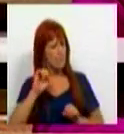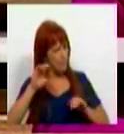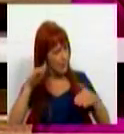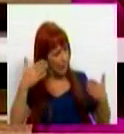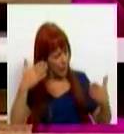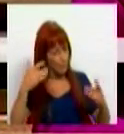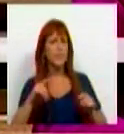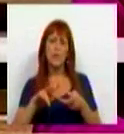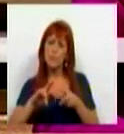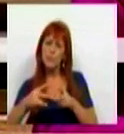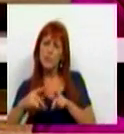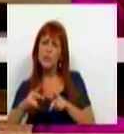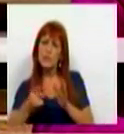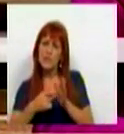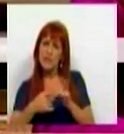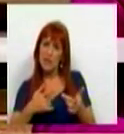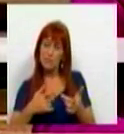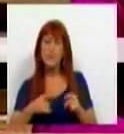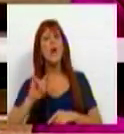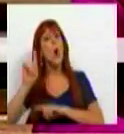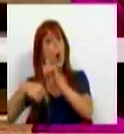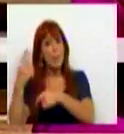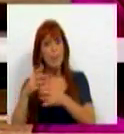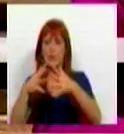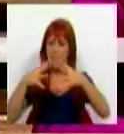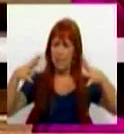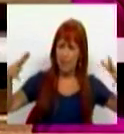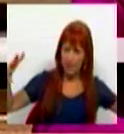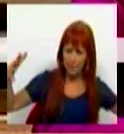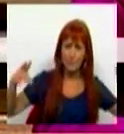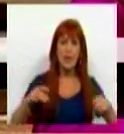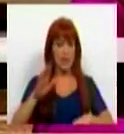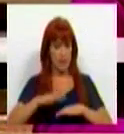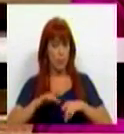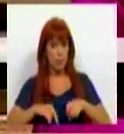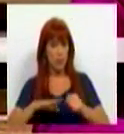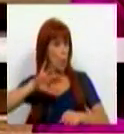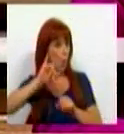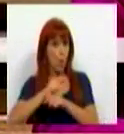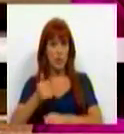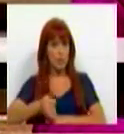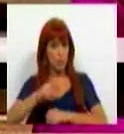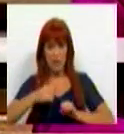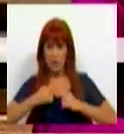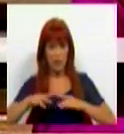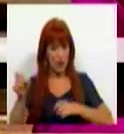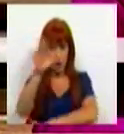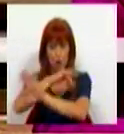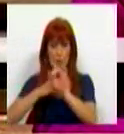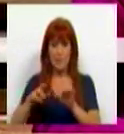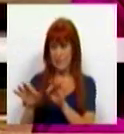primeiro, corrigir se necessário e só depois alargar. Na sequência de outras boas iniciativas